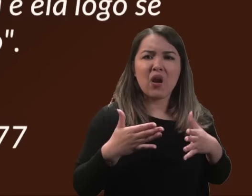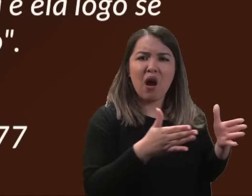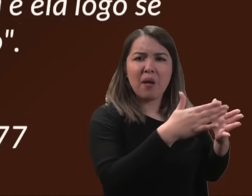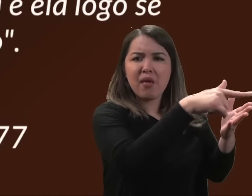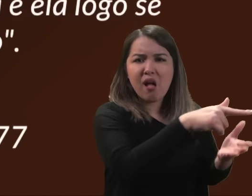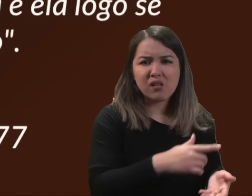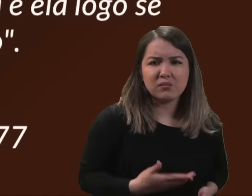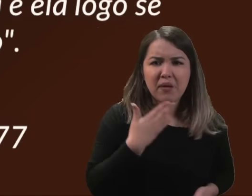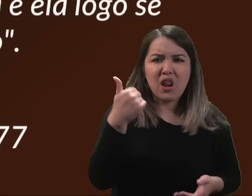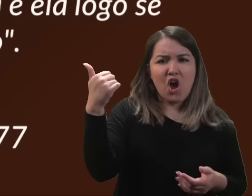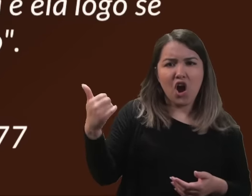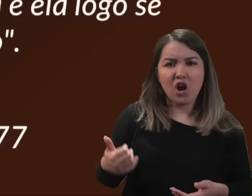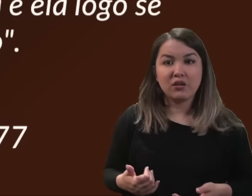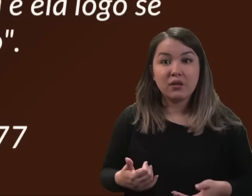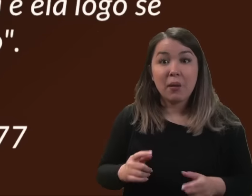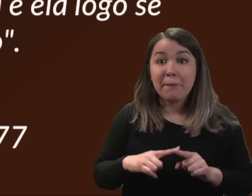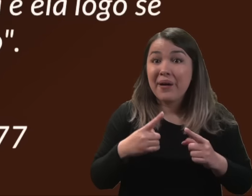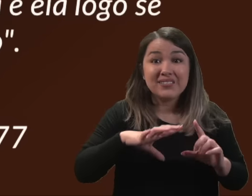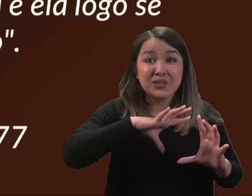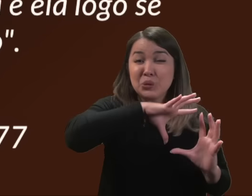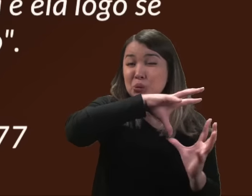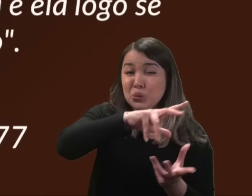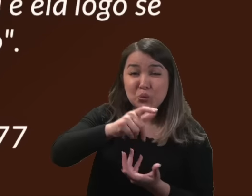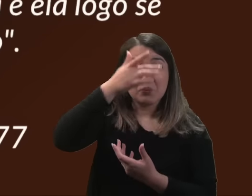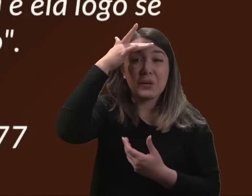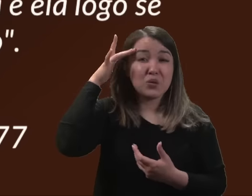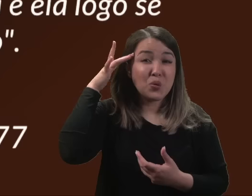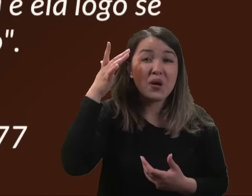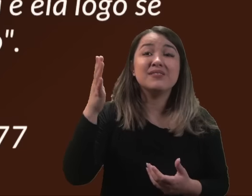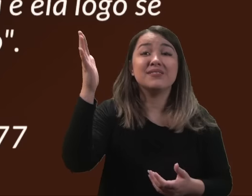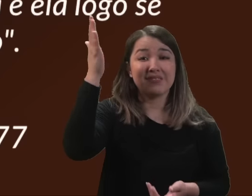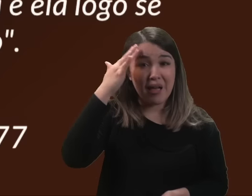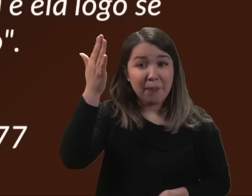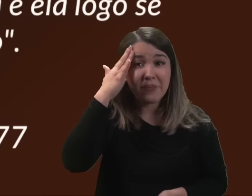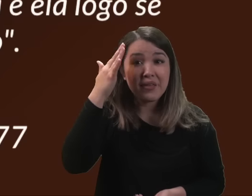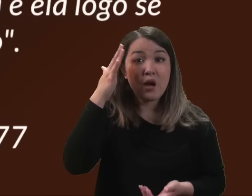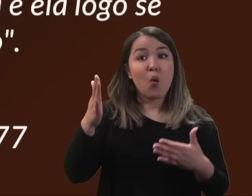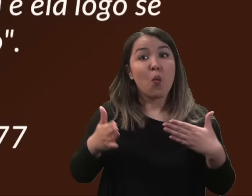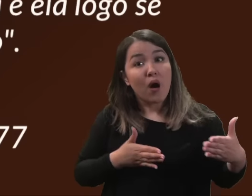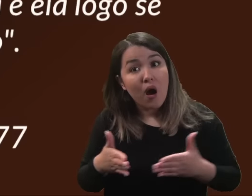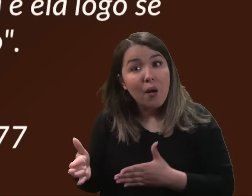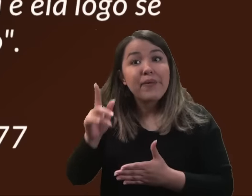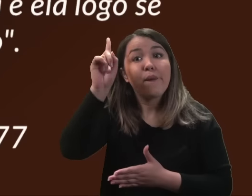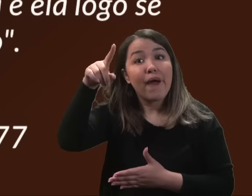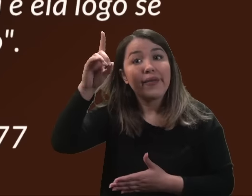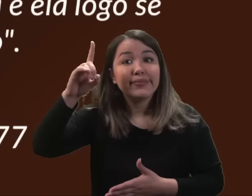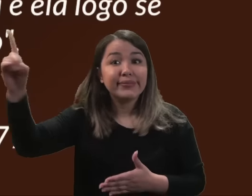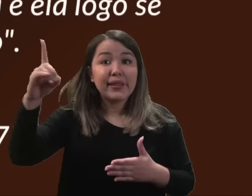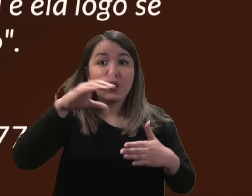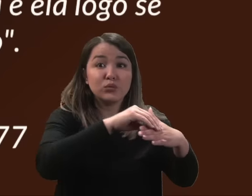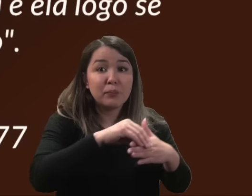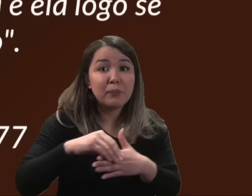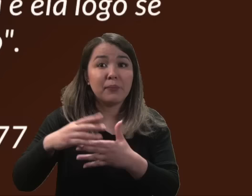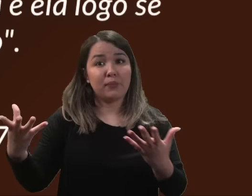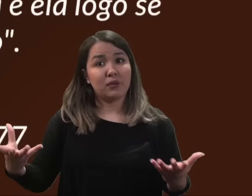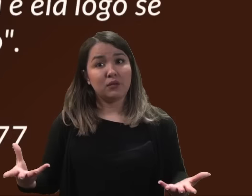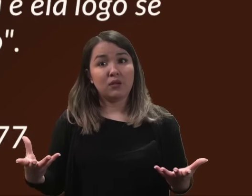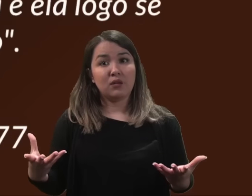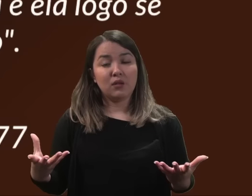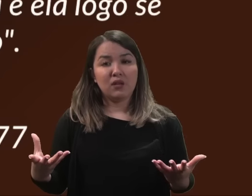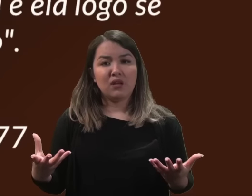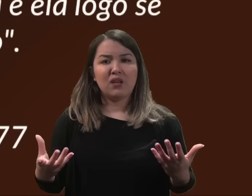embora todos soubessem que ele bem como eles estavam sendo guiados pela nuvem a insatisfação é